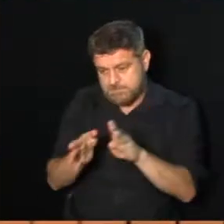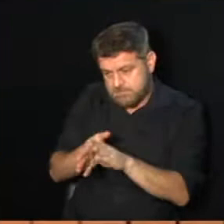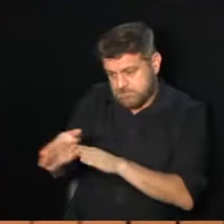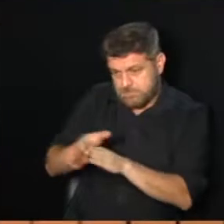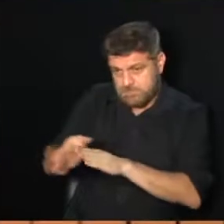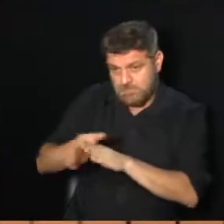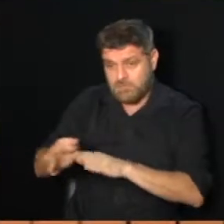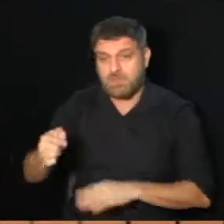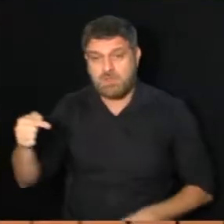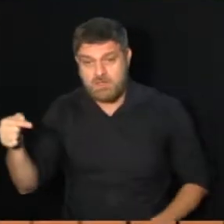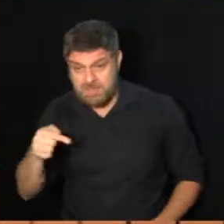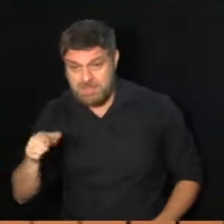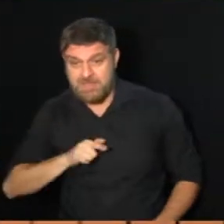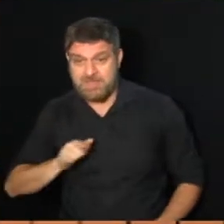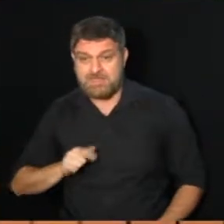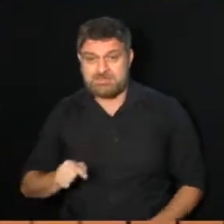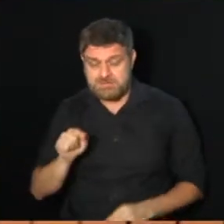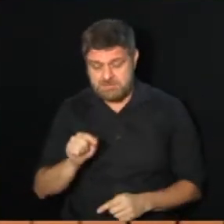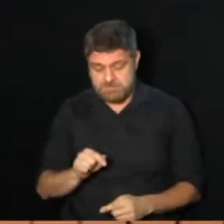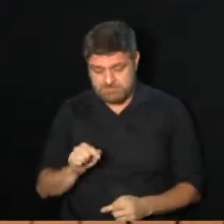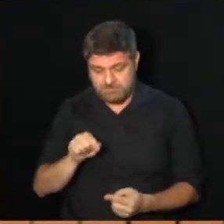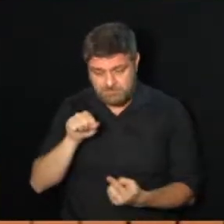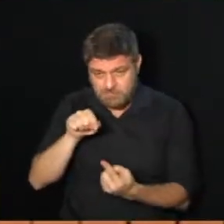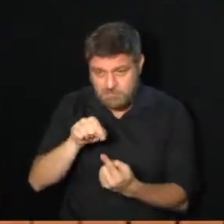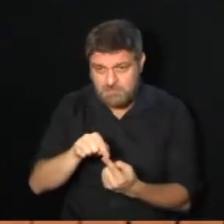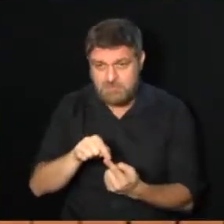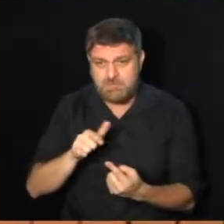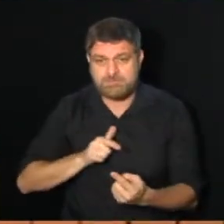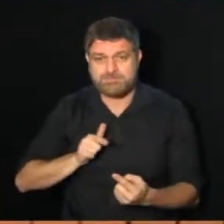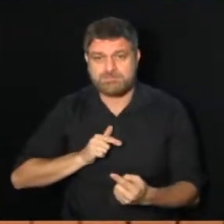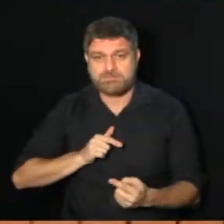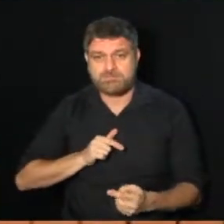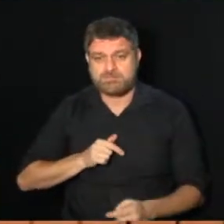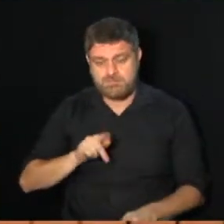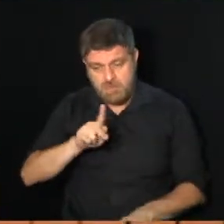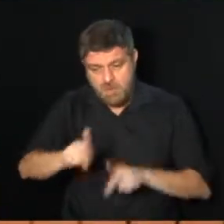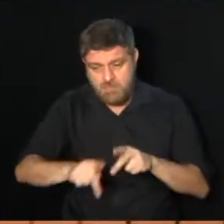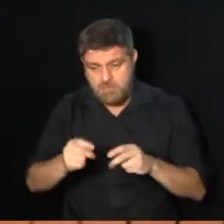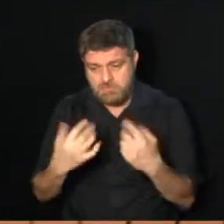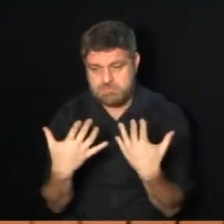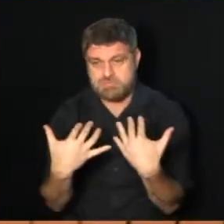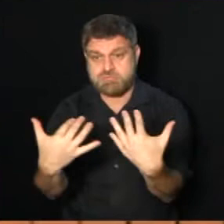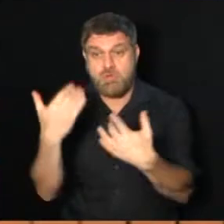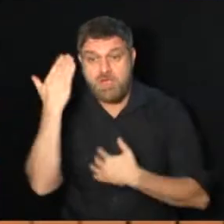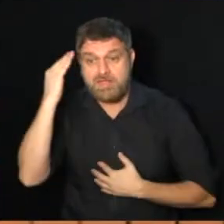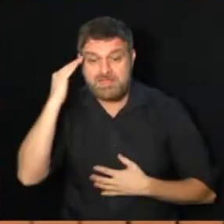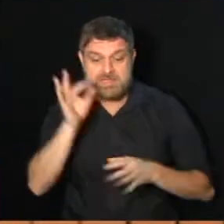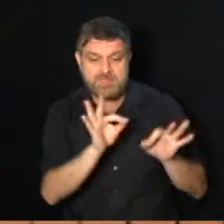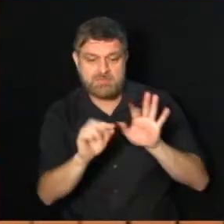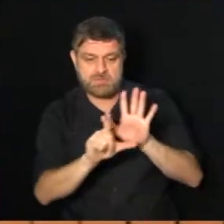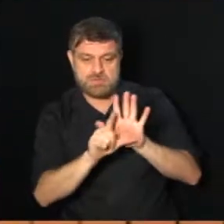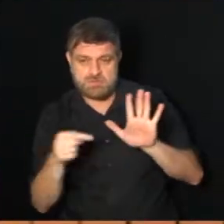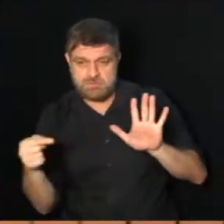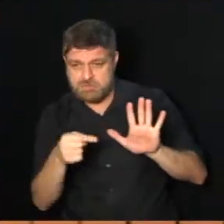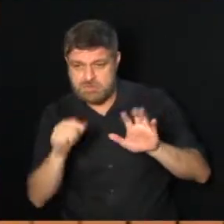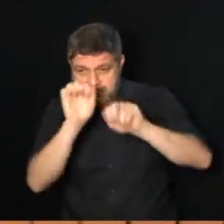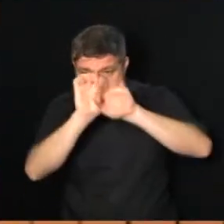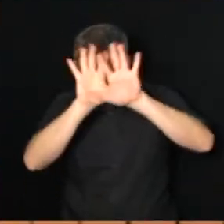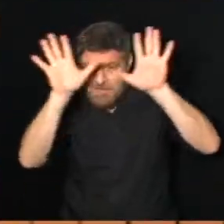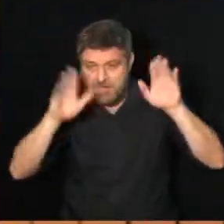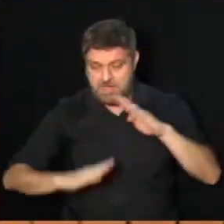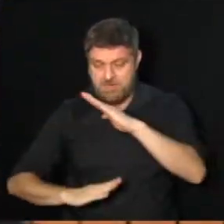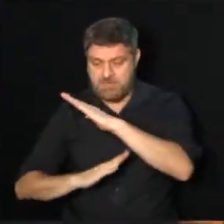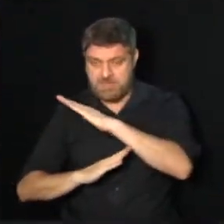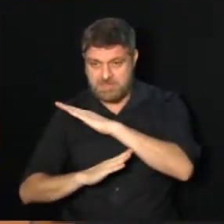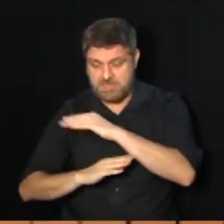ela visa dar visibilidade e dar mais força ainda a esse projeto de lei que tramita nessa